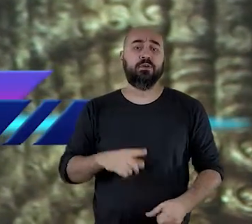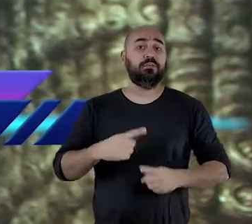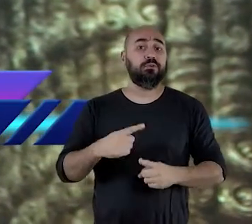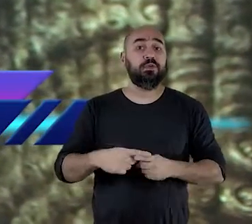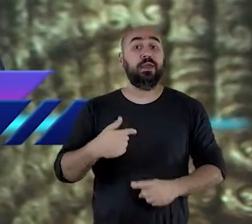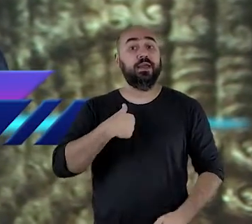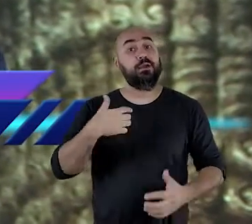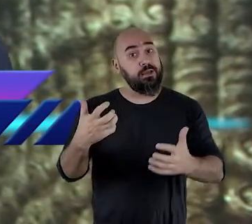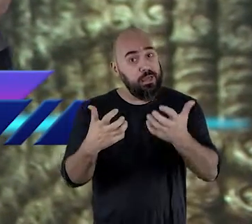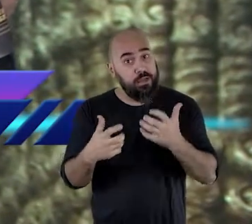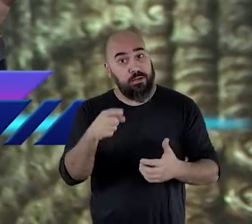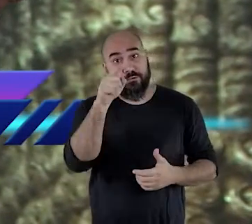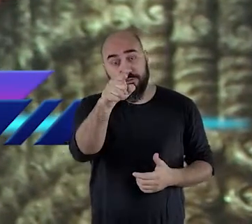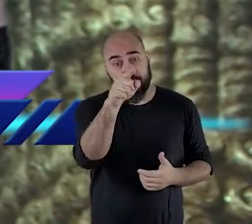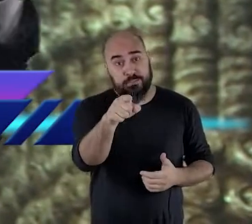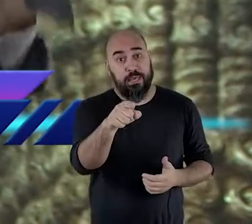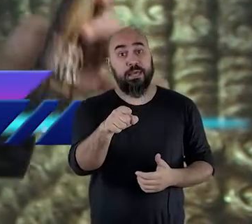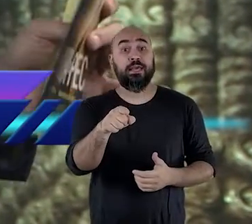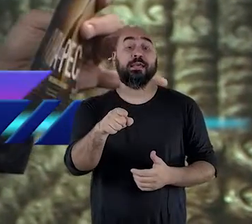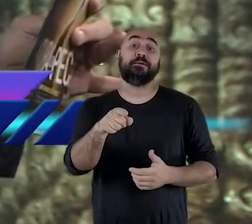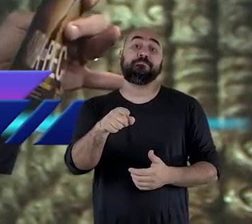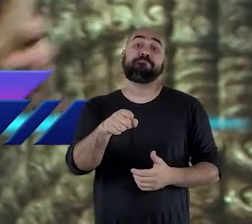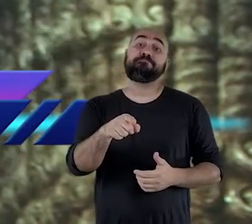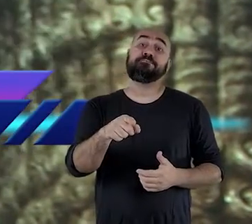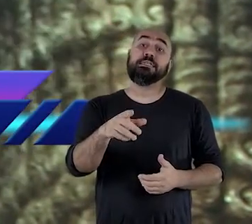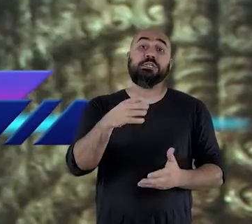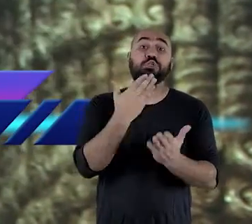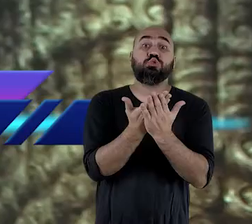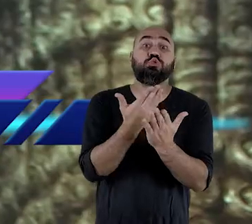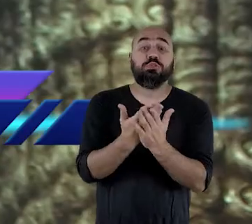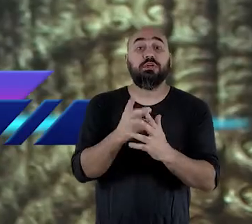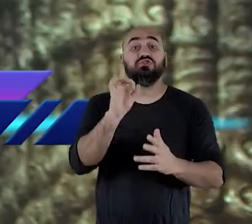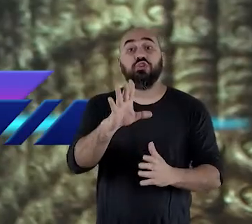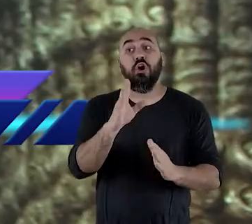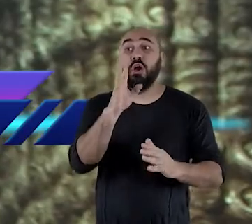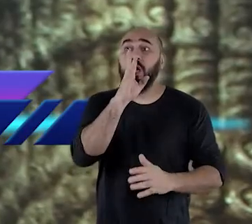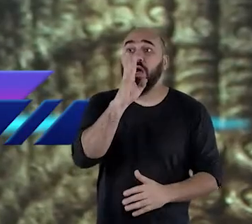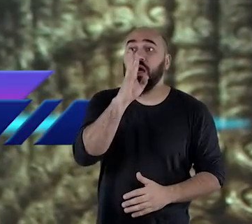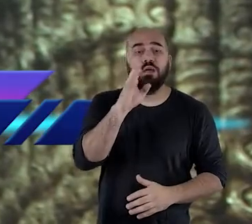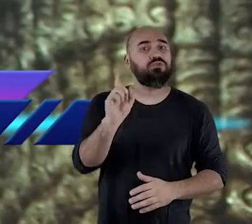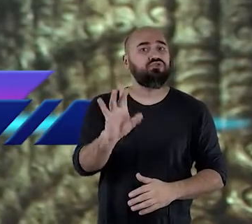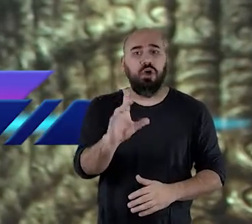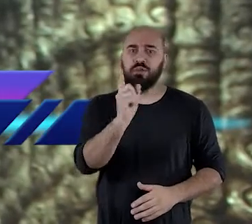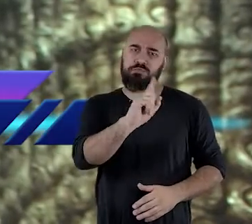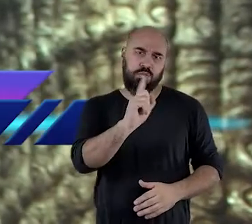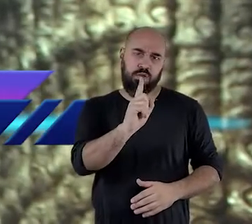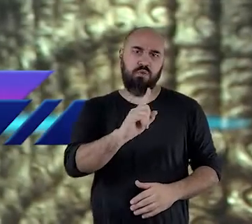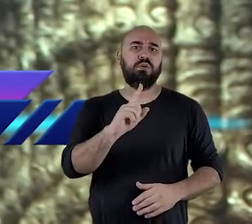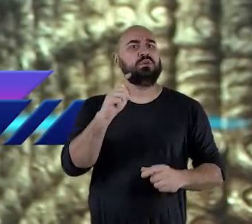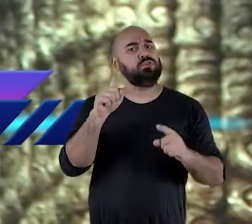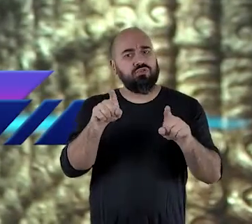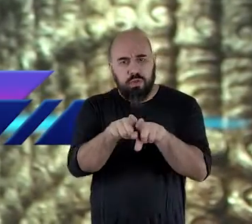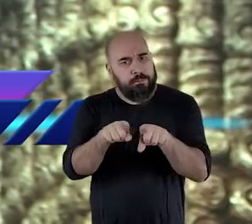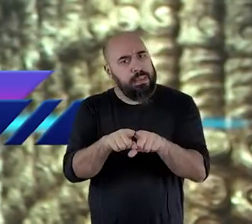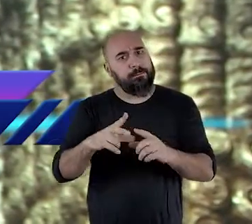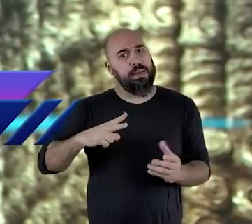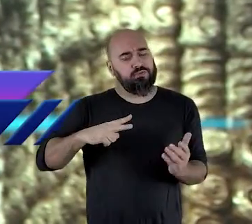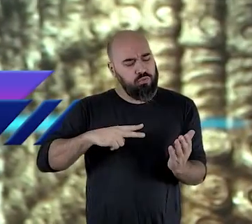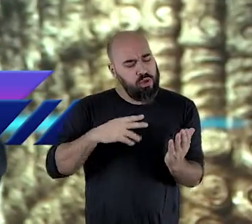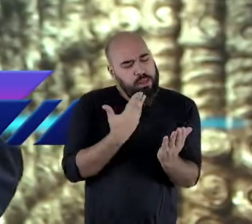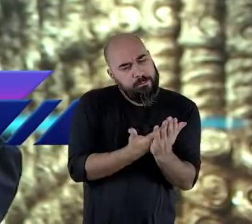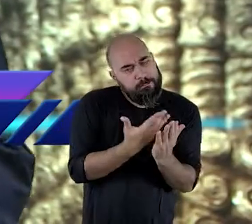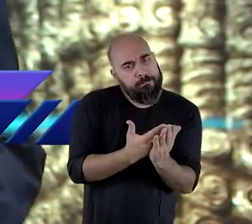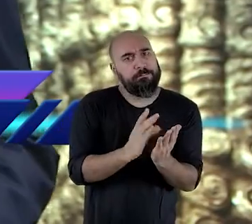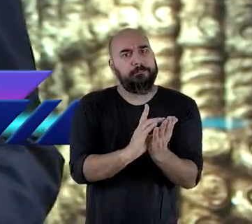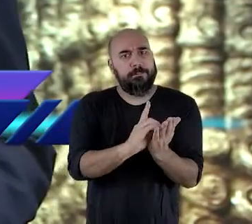queremos é que você não fique apenas com o tema que vamos estudar aqui, mas que você continue se aprofundando na palavra do Senhor. Porque como eu tenho